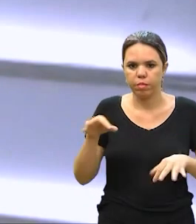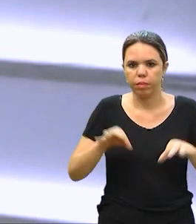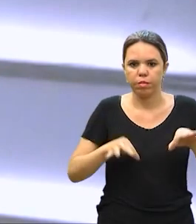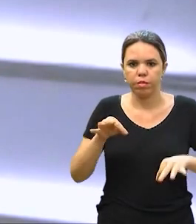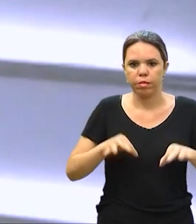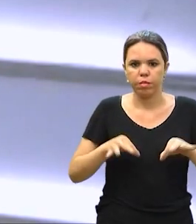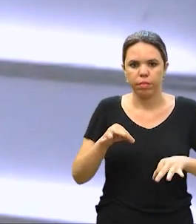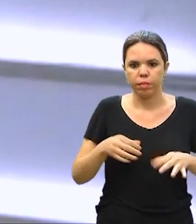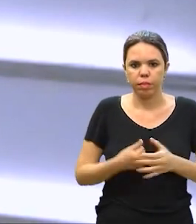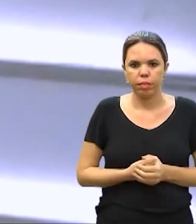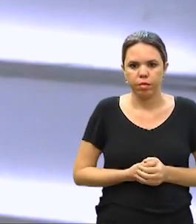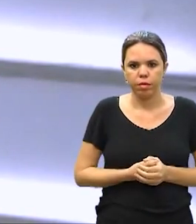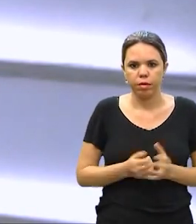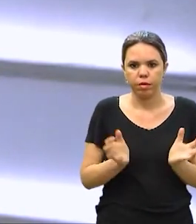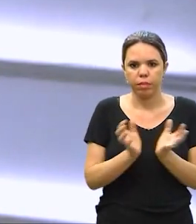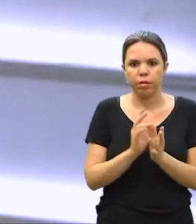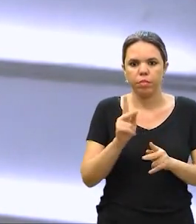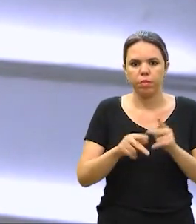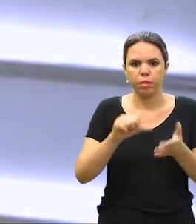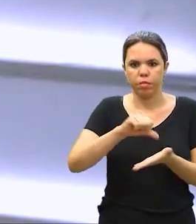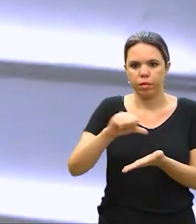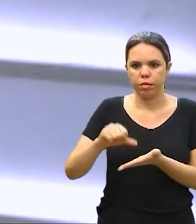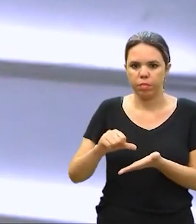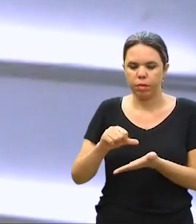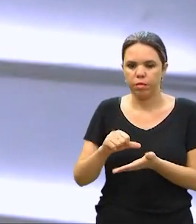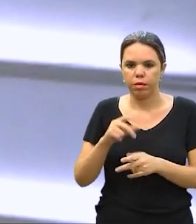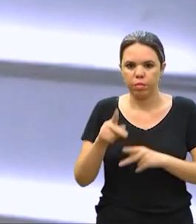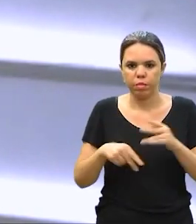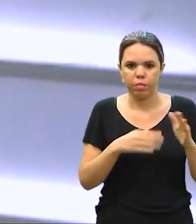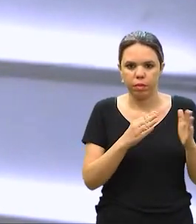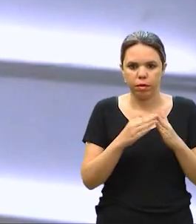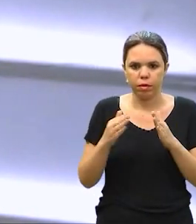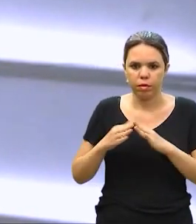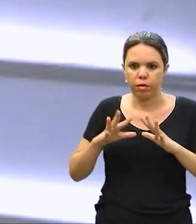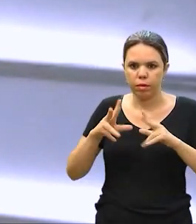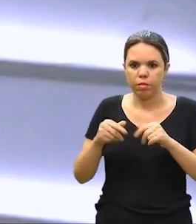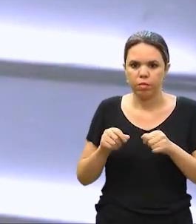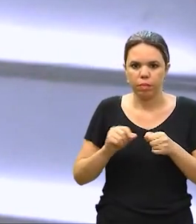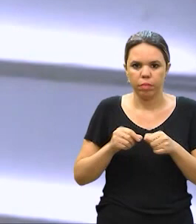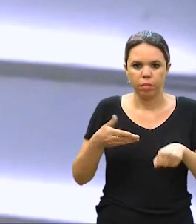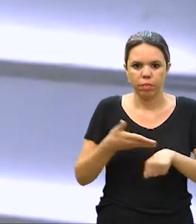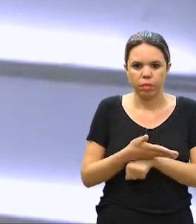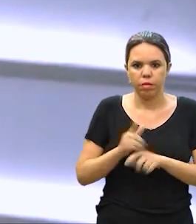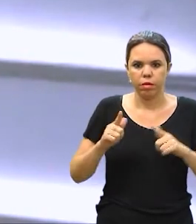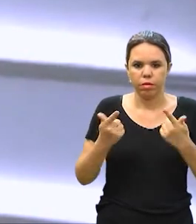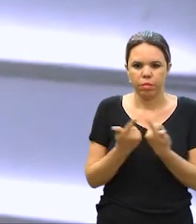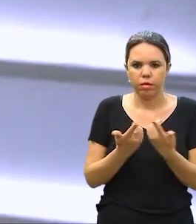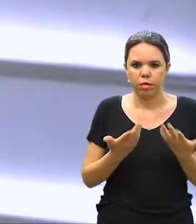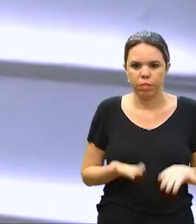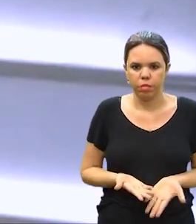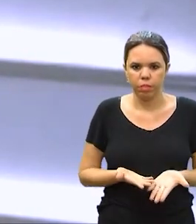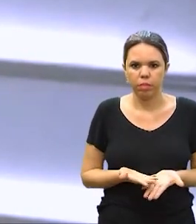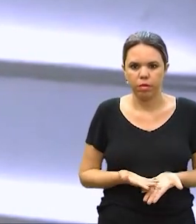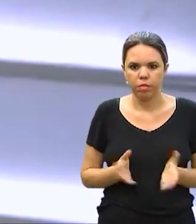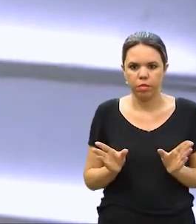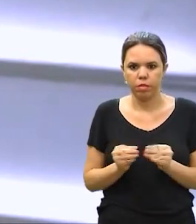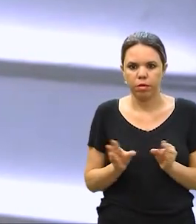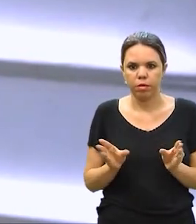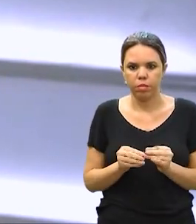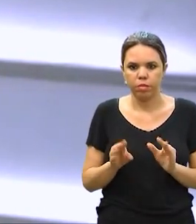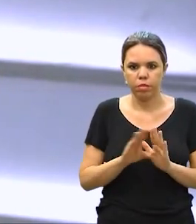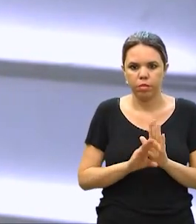oficinas com a comunidade local, com os moradores da APA e todo mundo que faz aí também essa gestão, se definiu